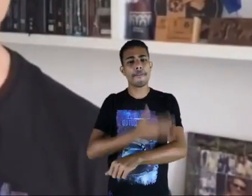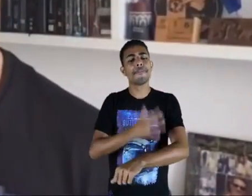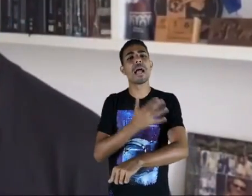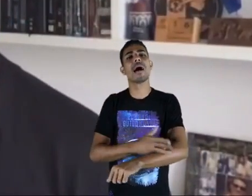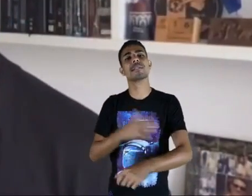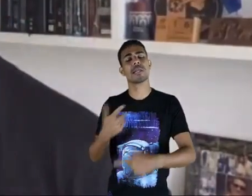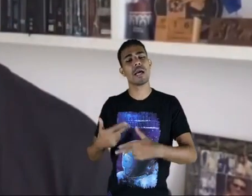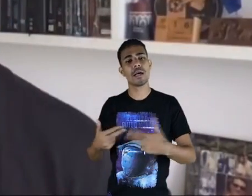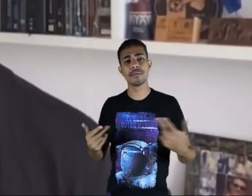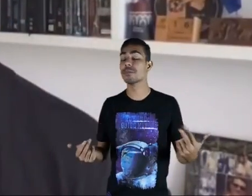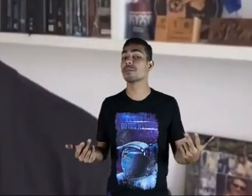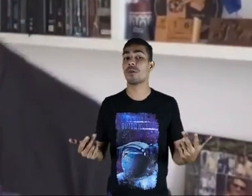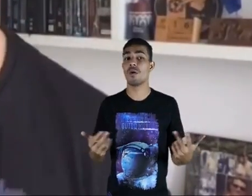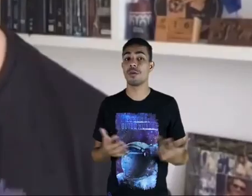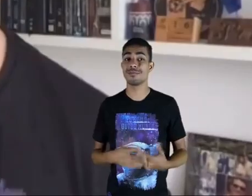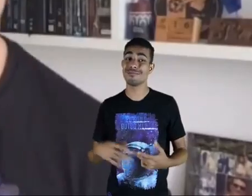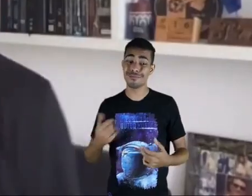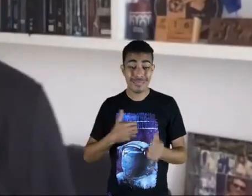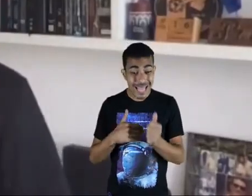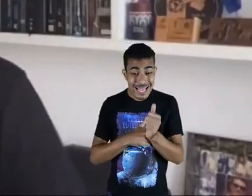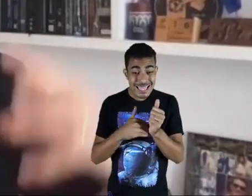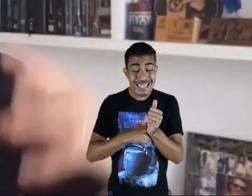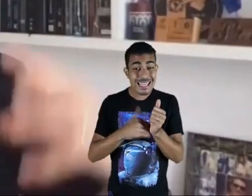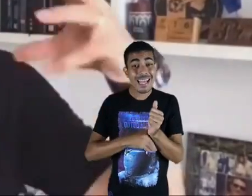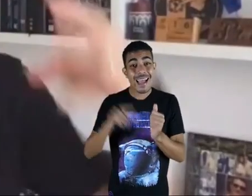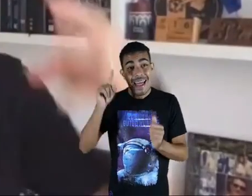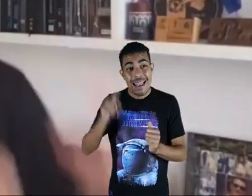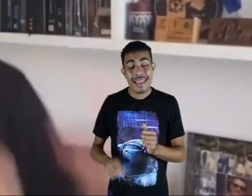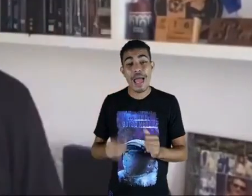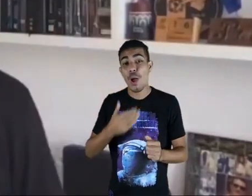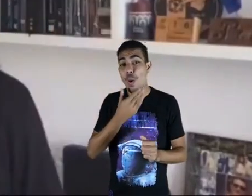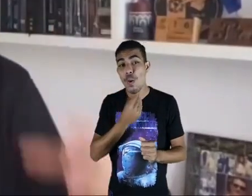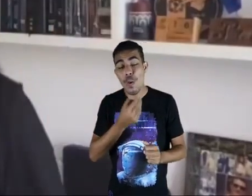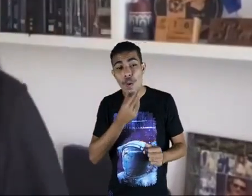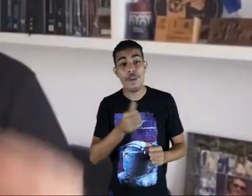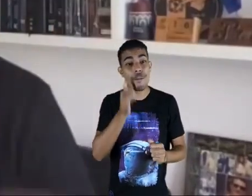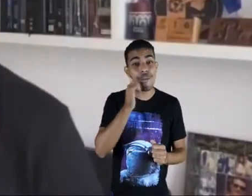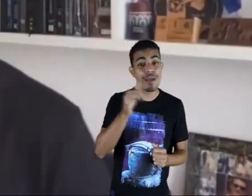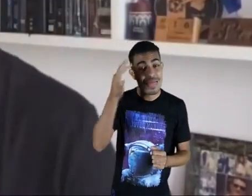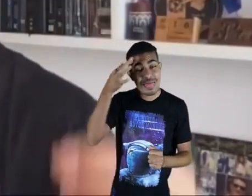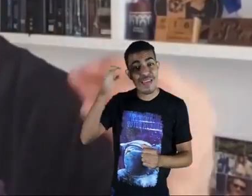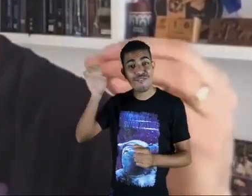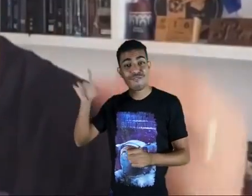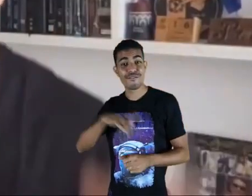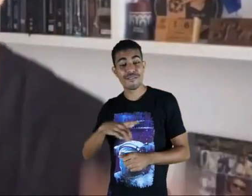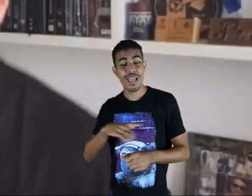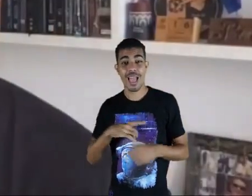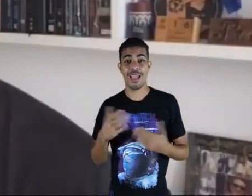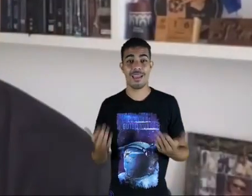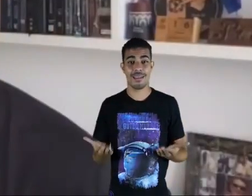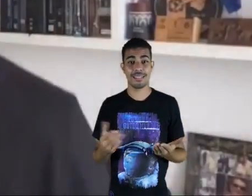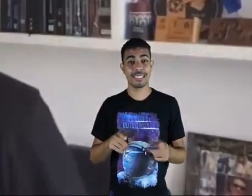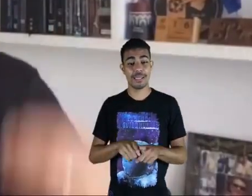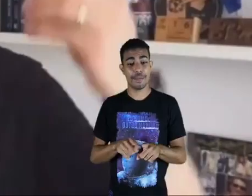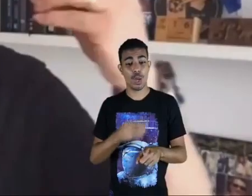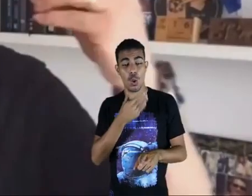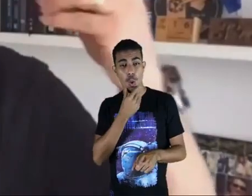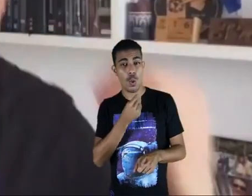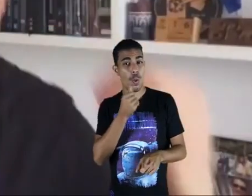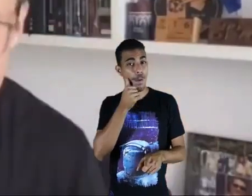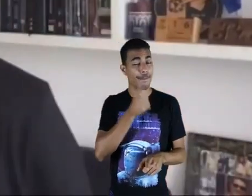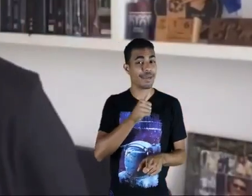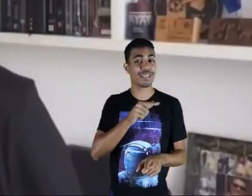fizer. Esse é o segredo, esse é o segredo dos homens e mulheres de fé, esse é o segredo de moças de fé,